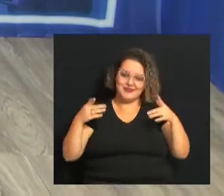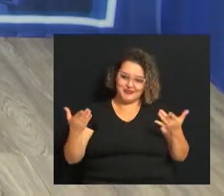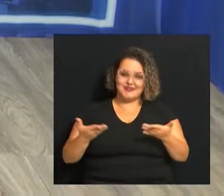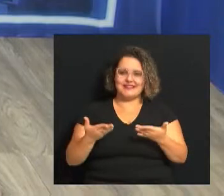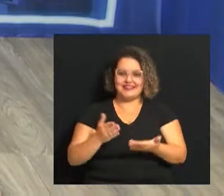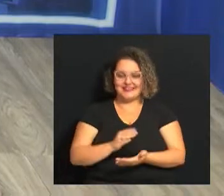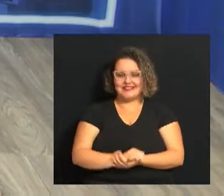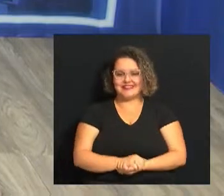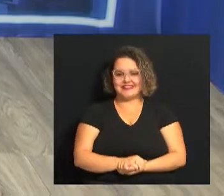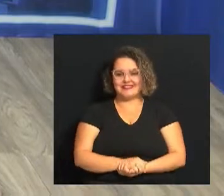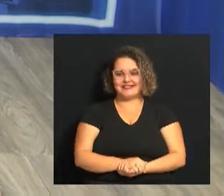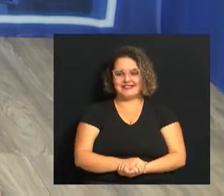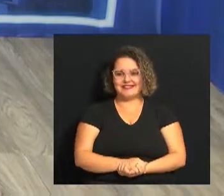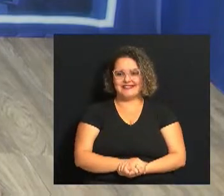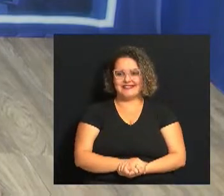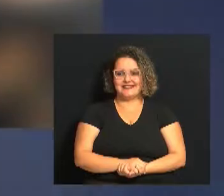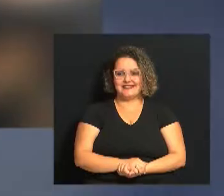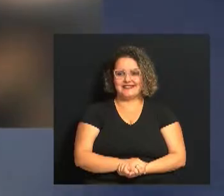hoje.